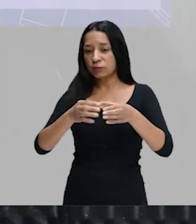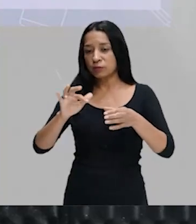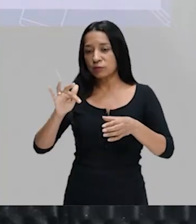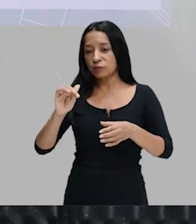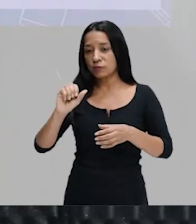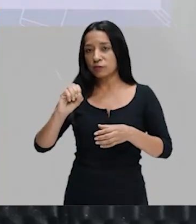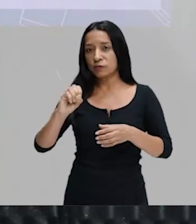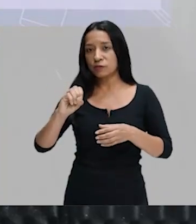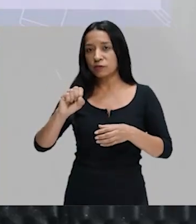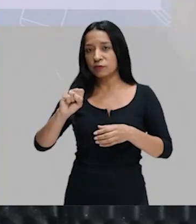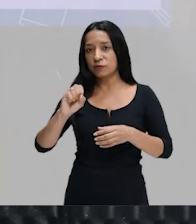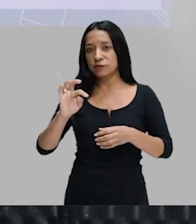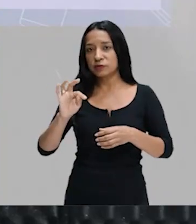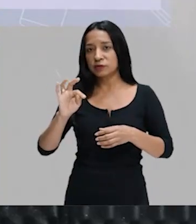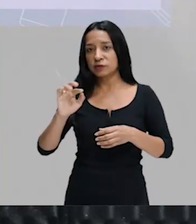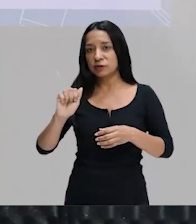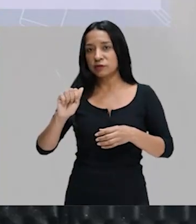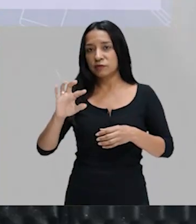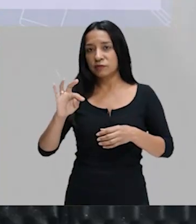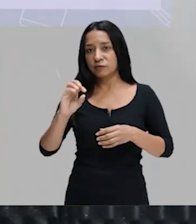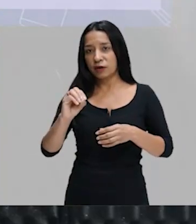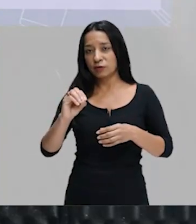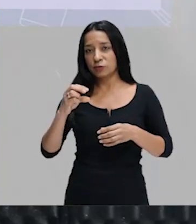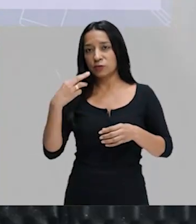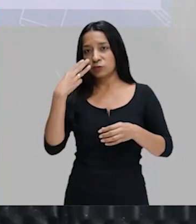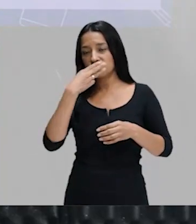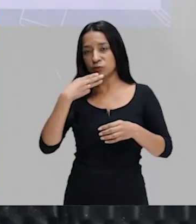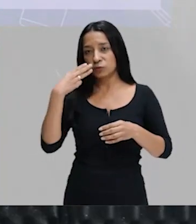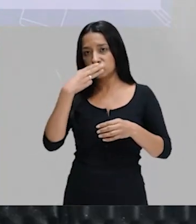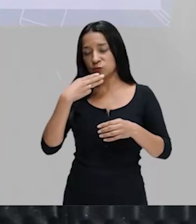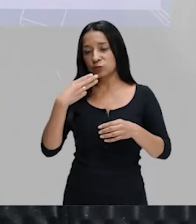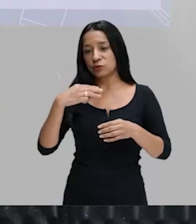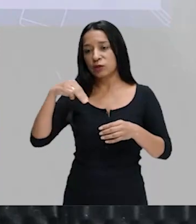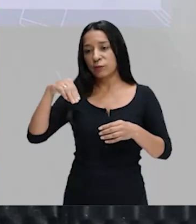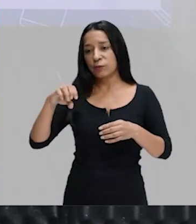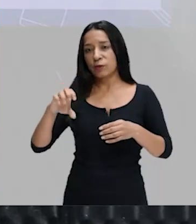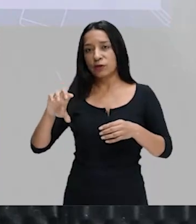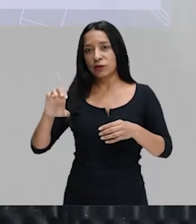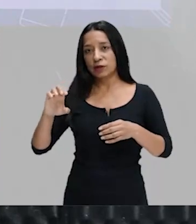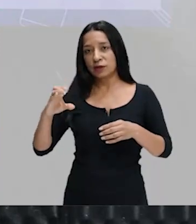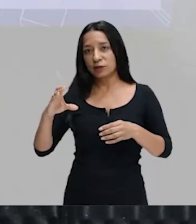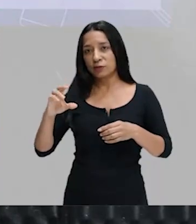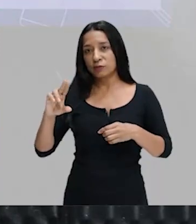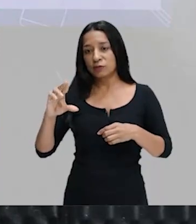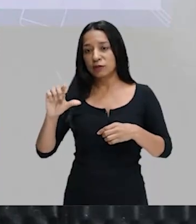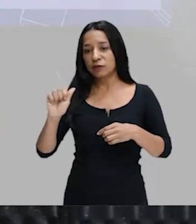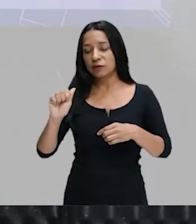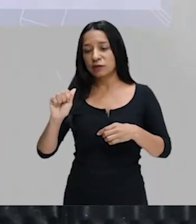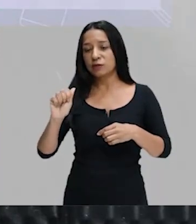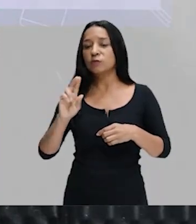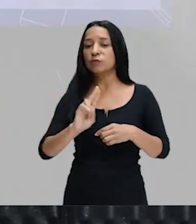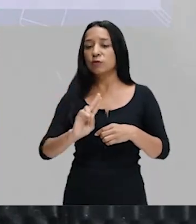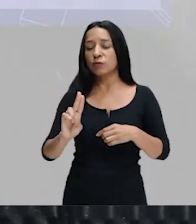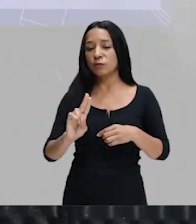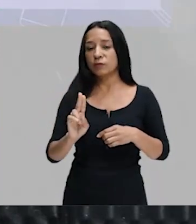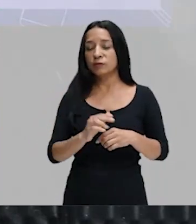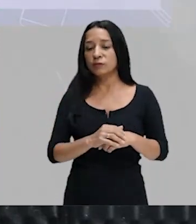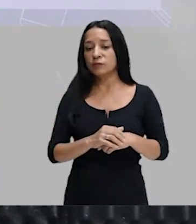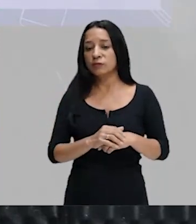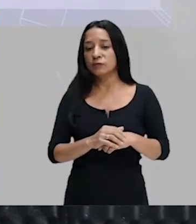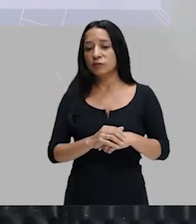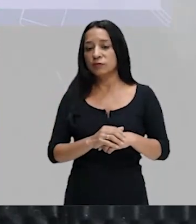fosfato. Nesse caso, o açúcar da molécula de DNA, ele é chamado de